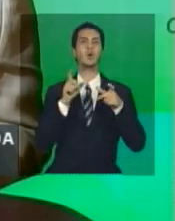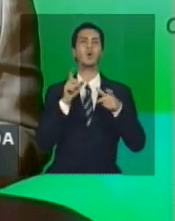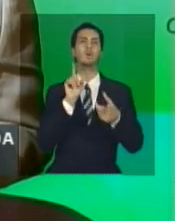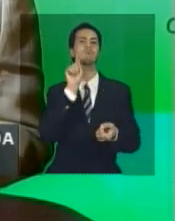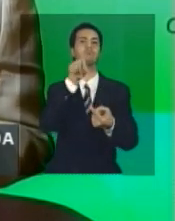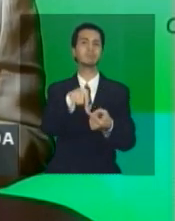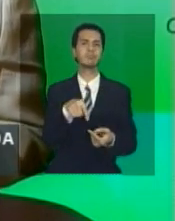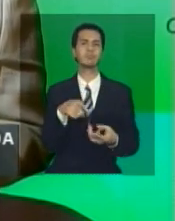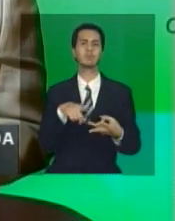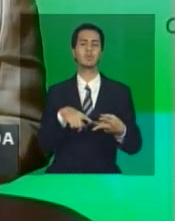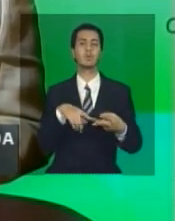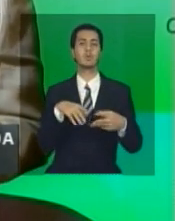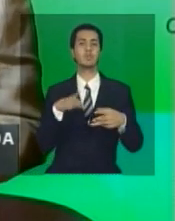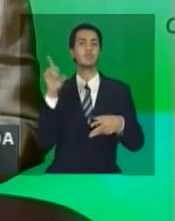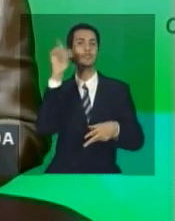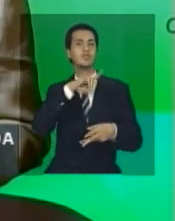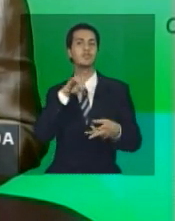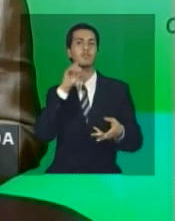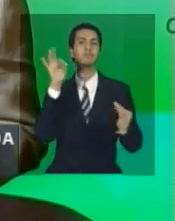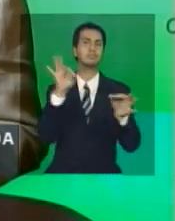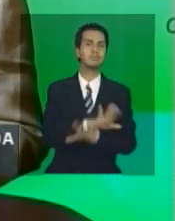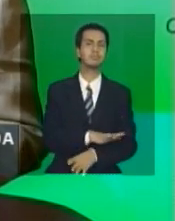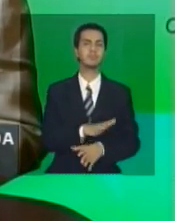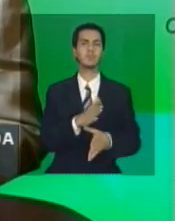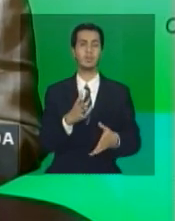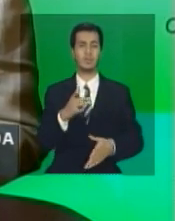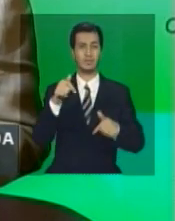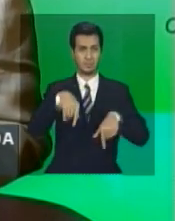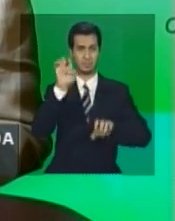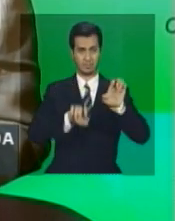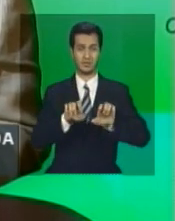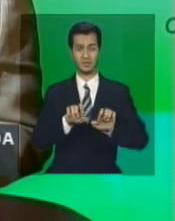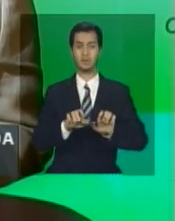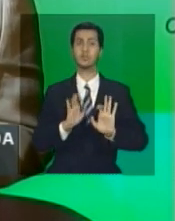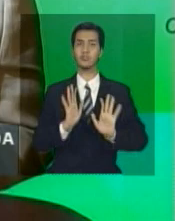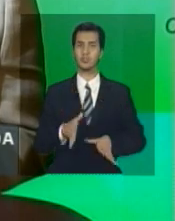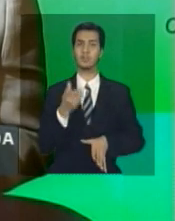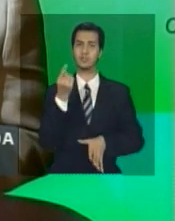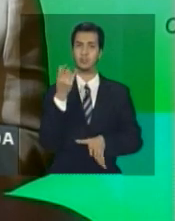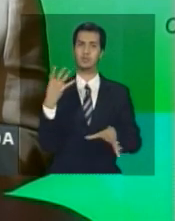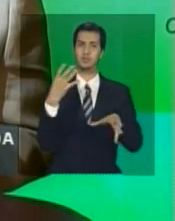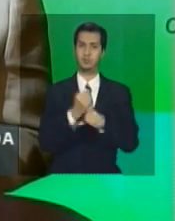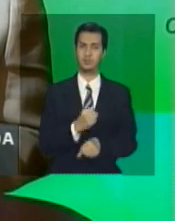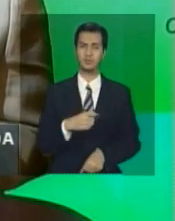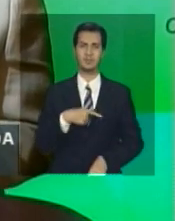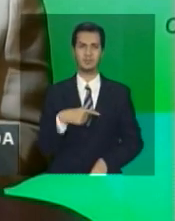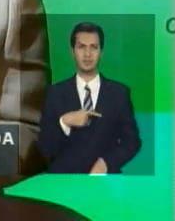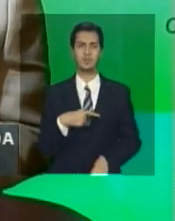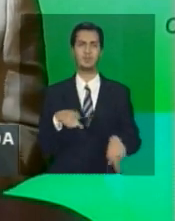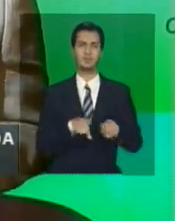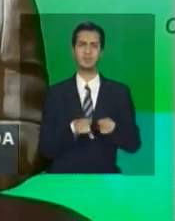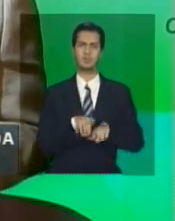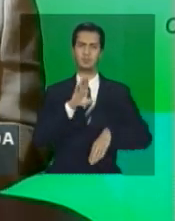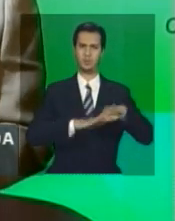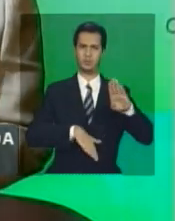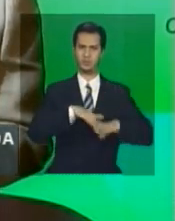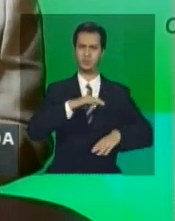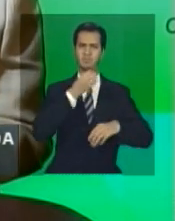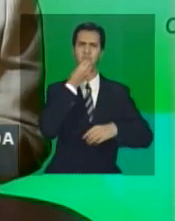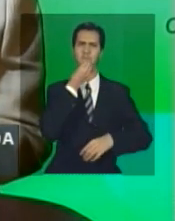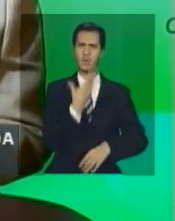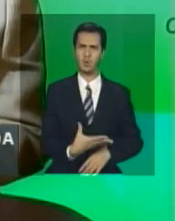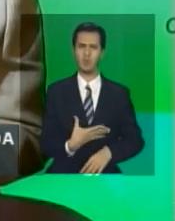quando vamos chegar. Temos uma empresa capitalizada, com excelente quadro técnico e com